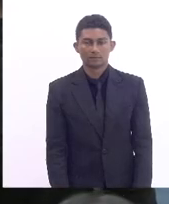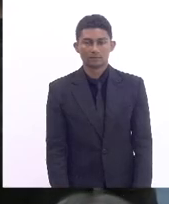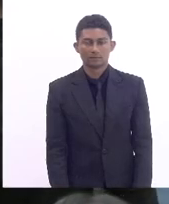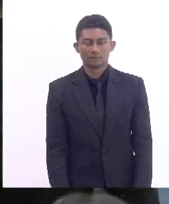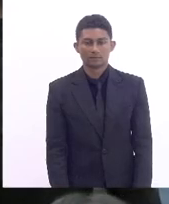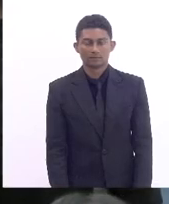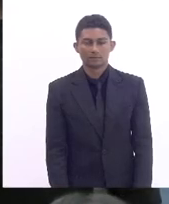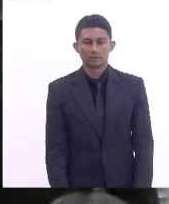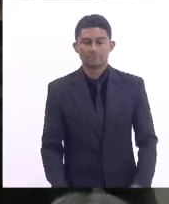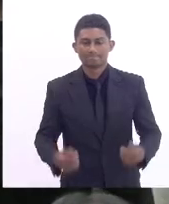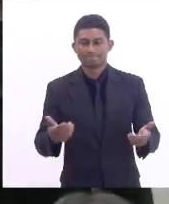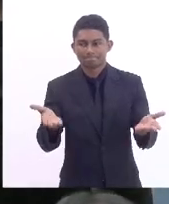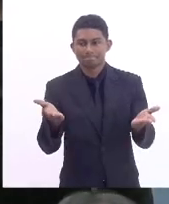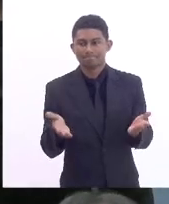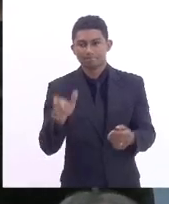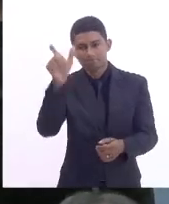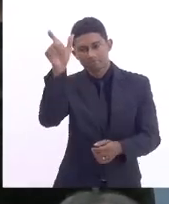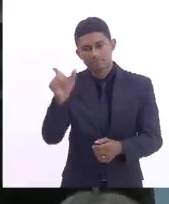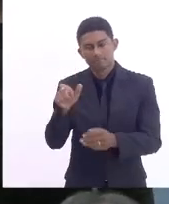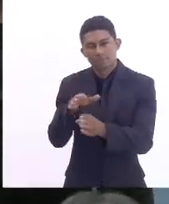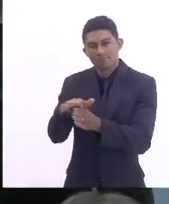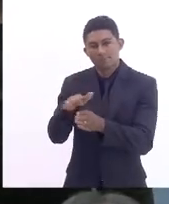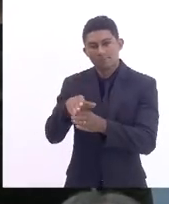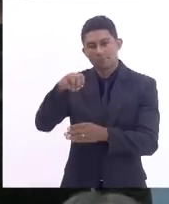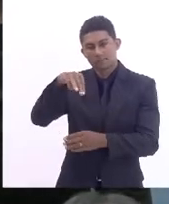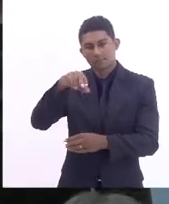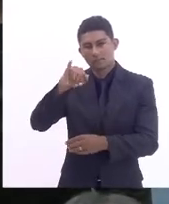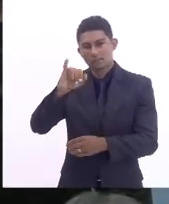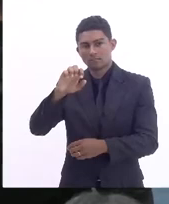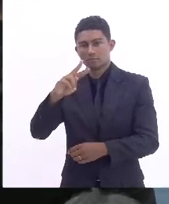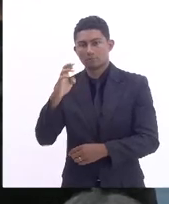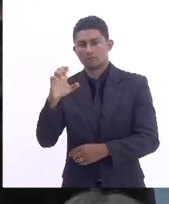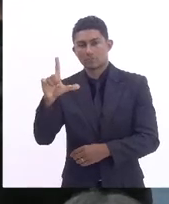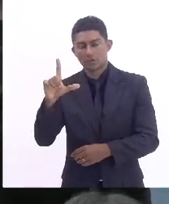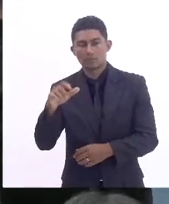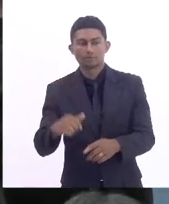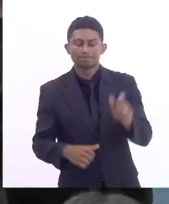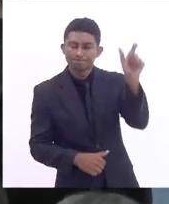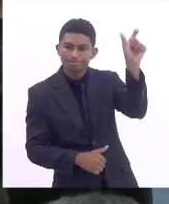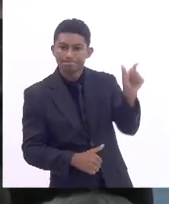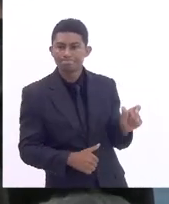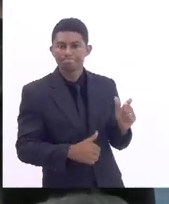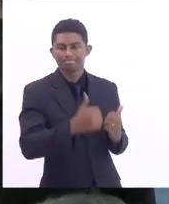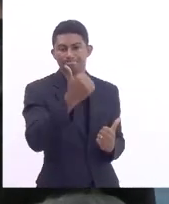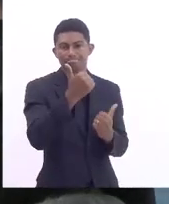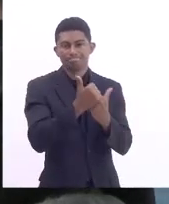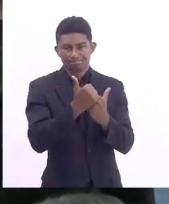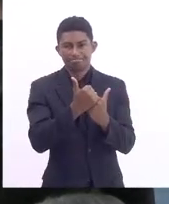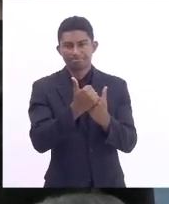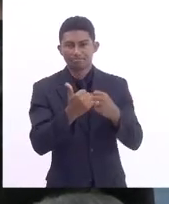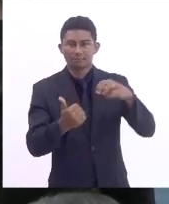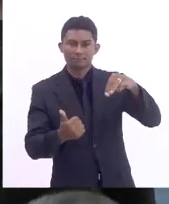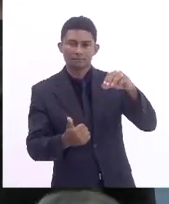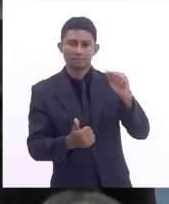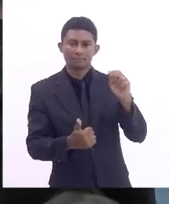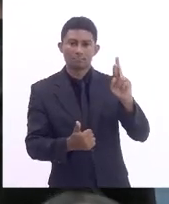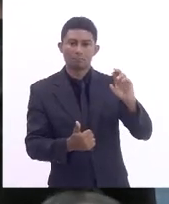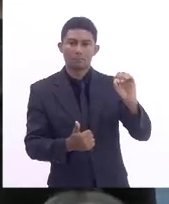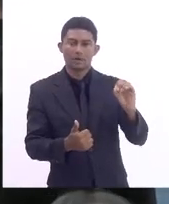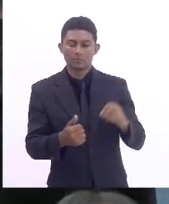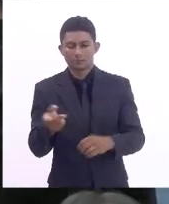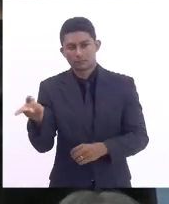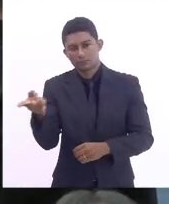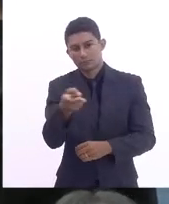e convidamos o conselheiro titular Michel de Paiva bressami e o conselheiro suplente Marcos Roberto Ribeiro dos